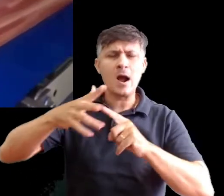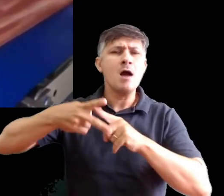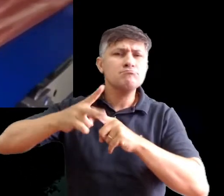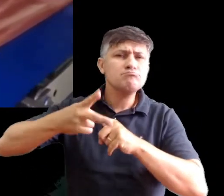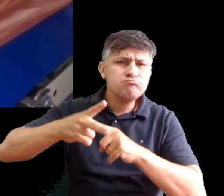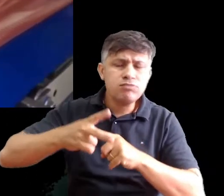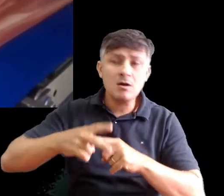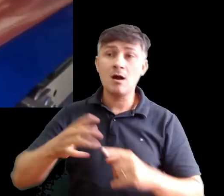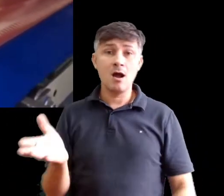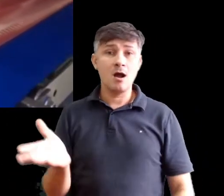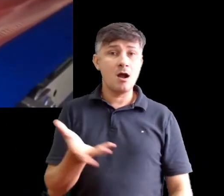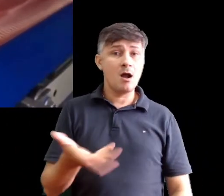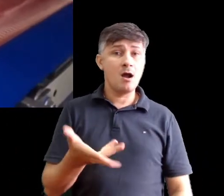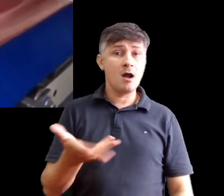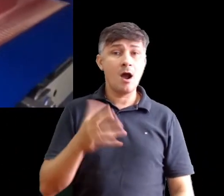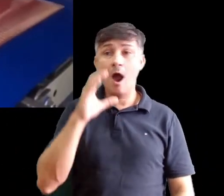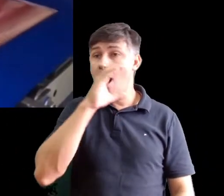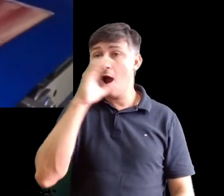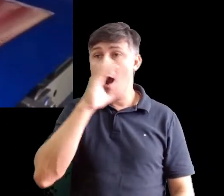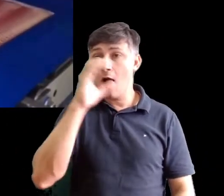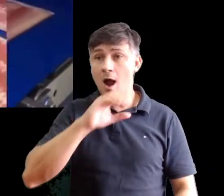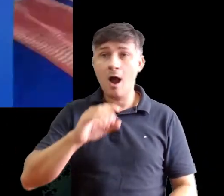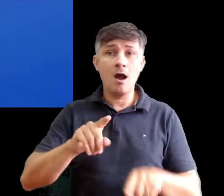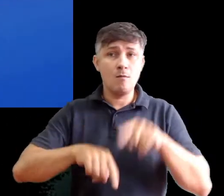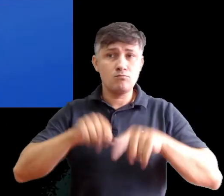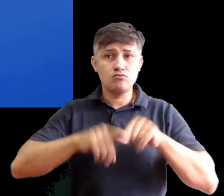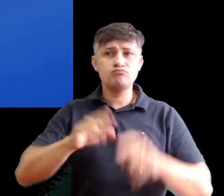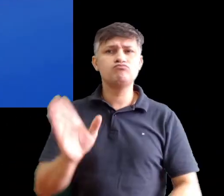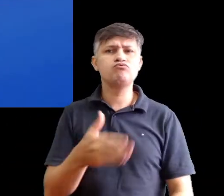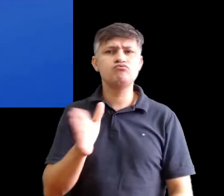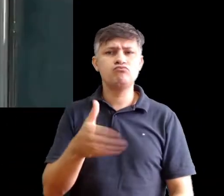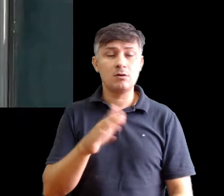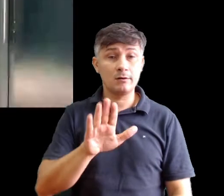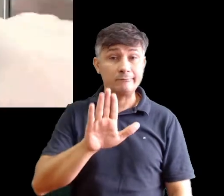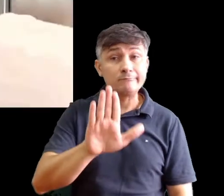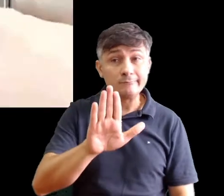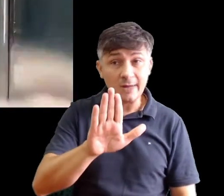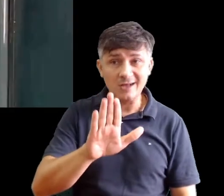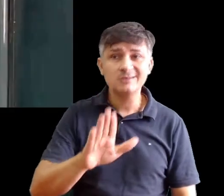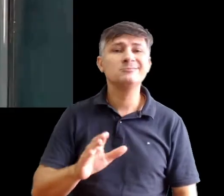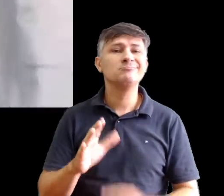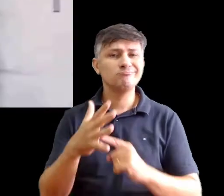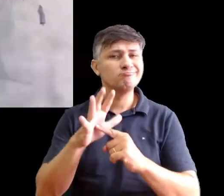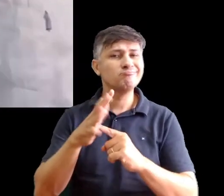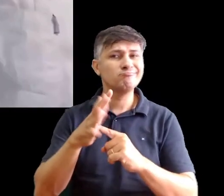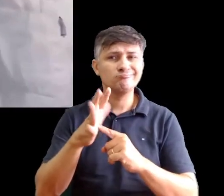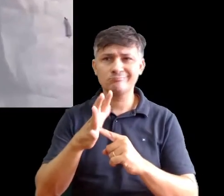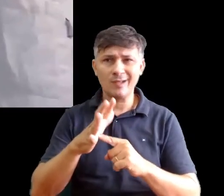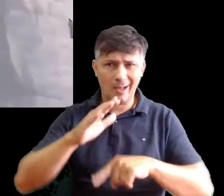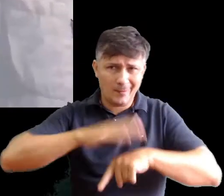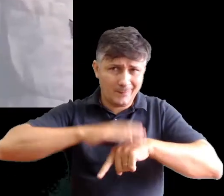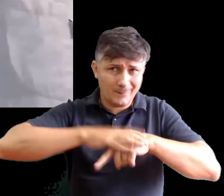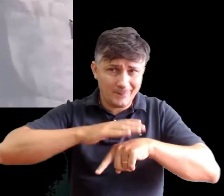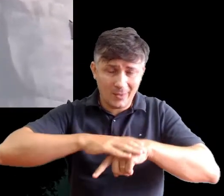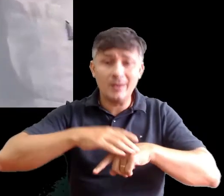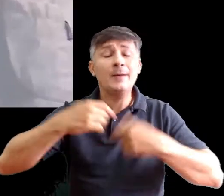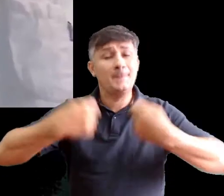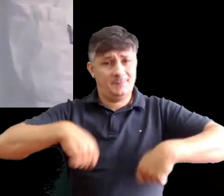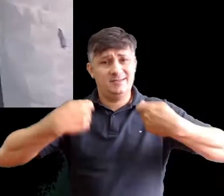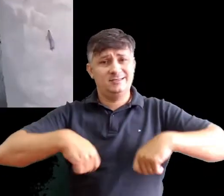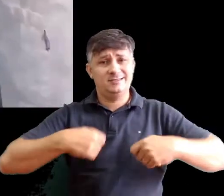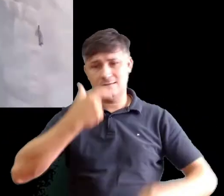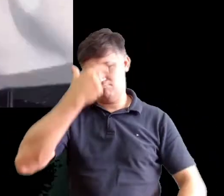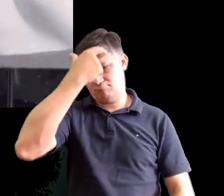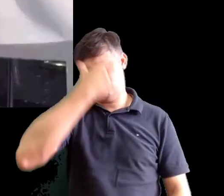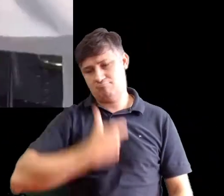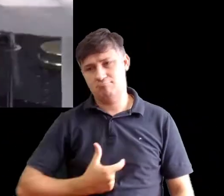ganhou velocidade e eficiência na fabricação de produtos. No entanto, as máquinas não executam o trabalho sem a ajuda humana.